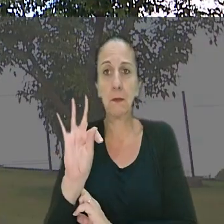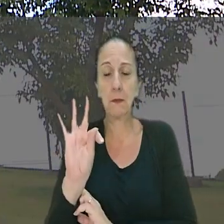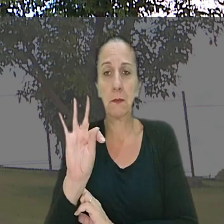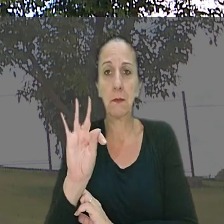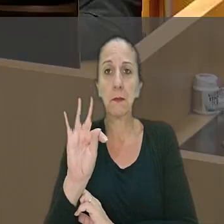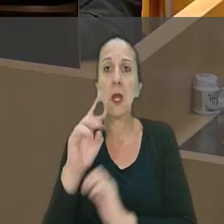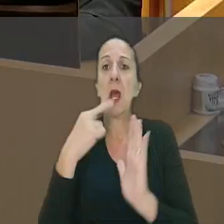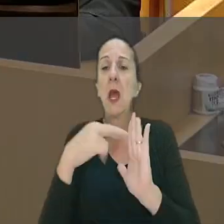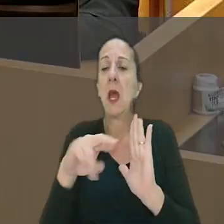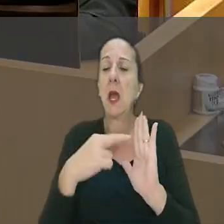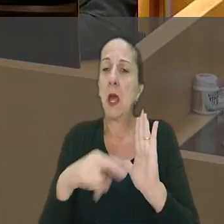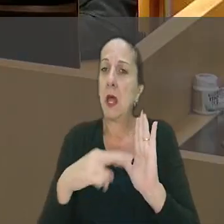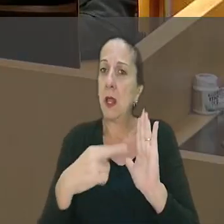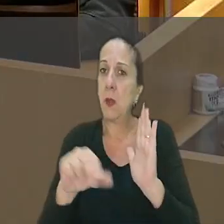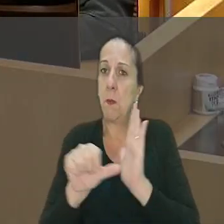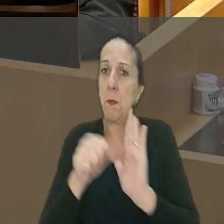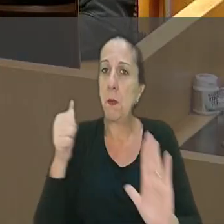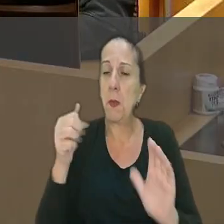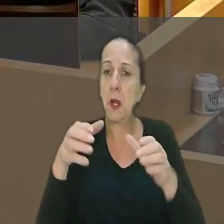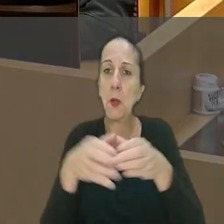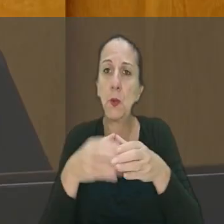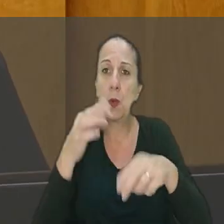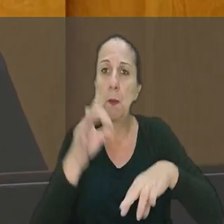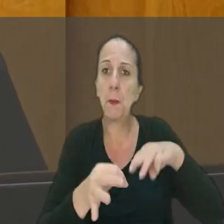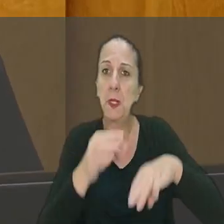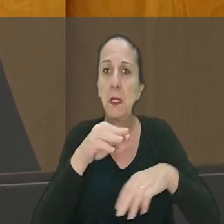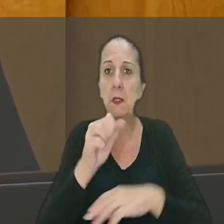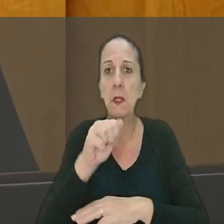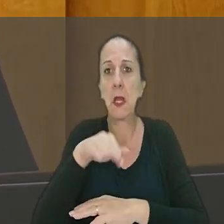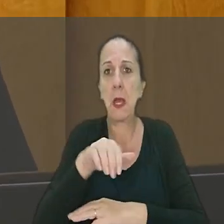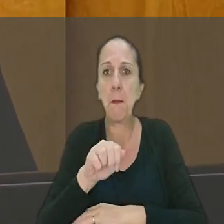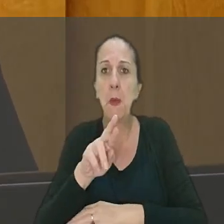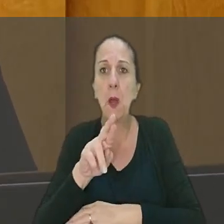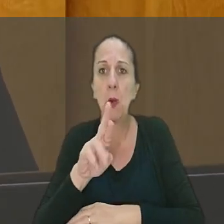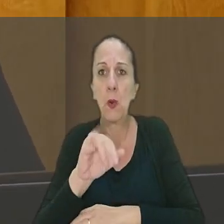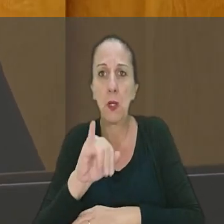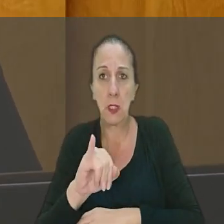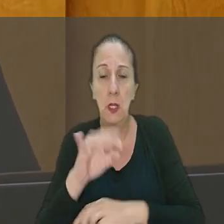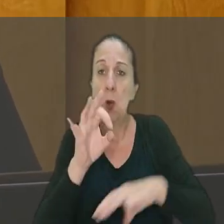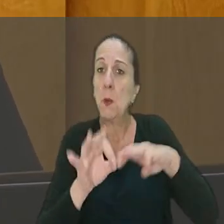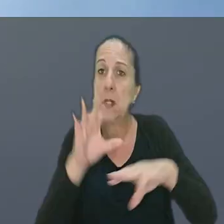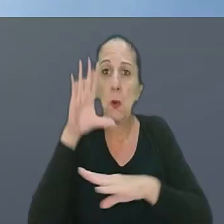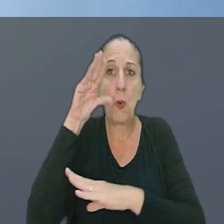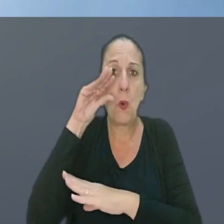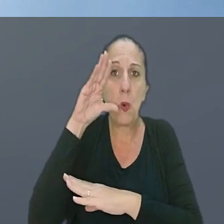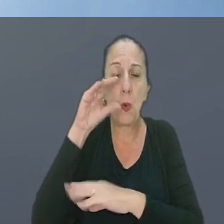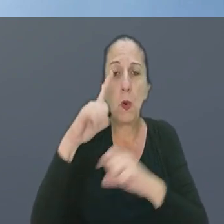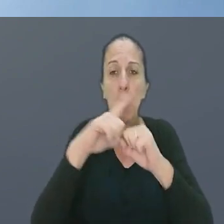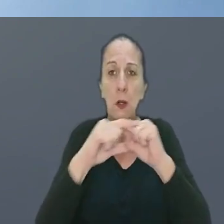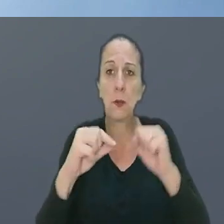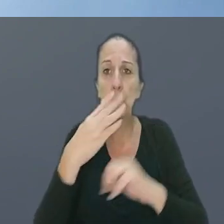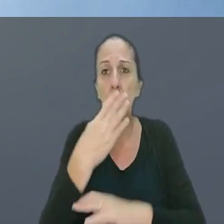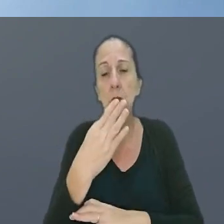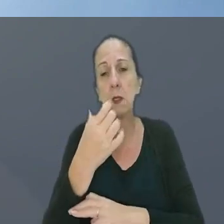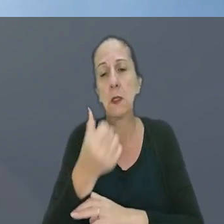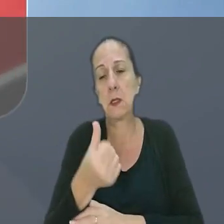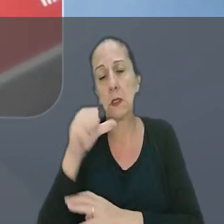do Trabalho. O relator do caso na primeira turma foi o ministro Amaury Rodrigues. O ministro observou que o